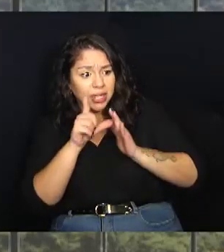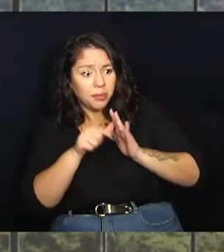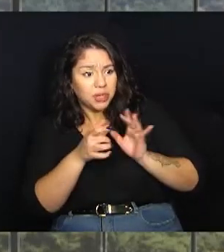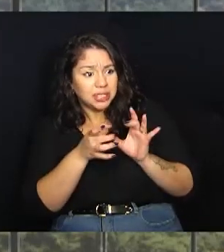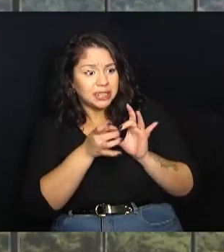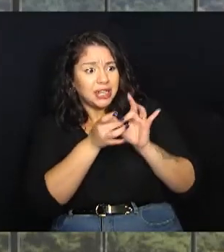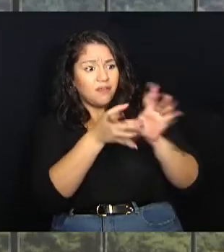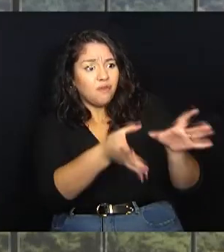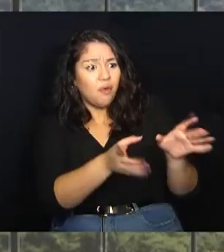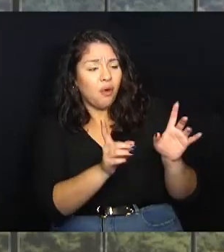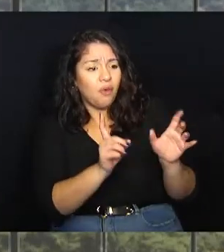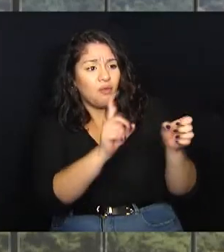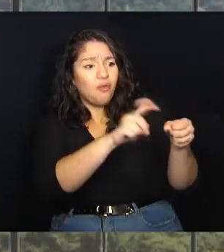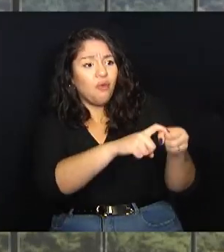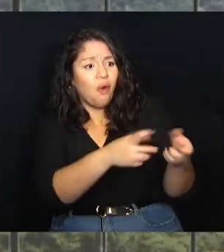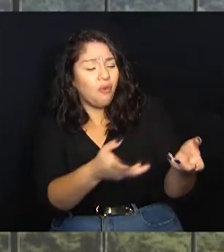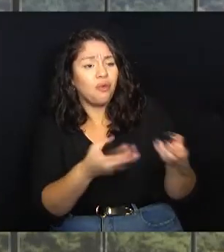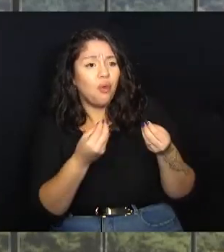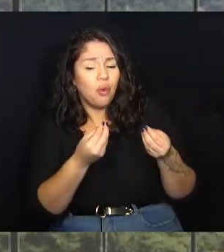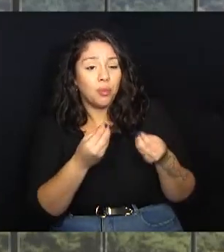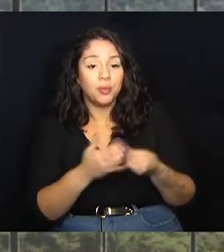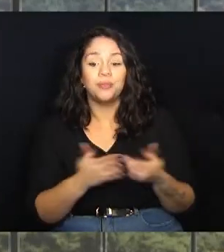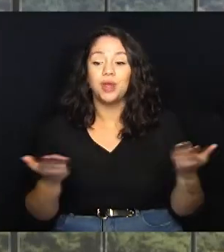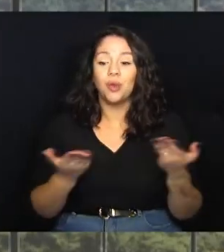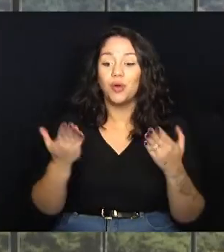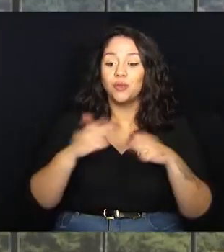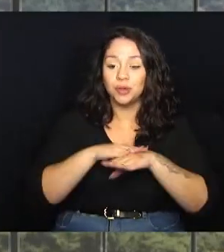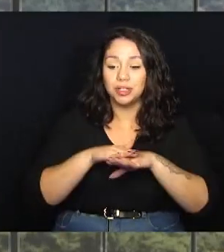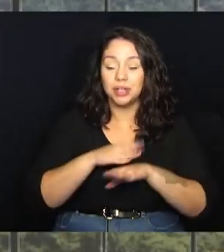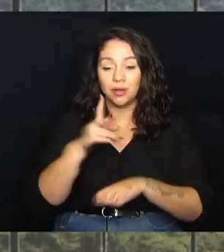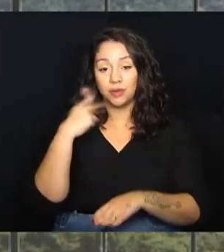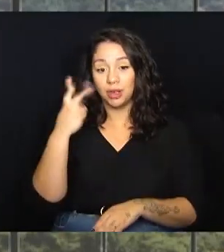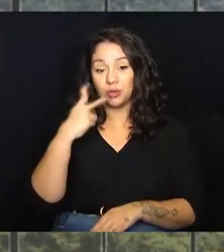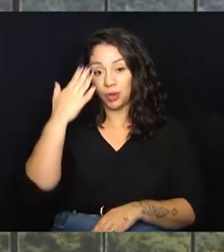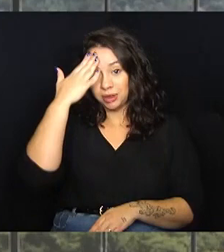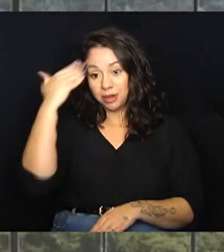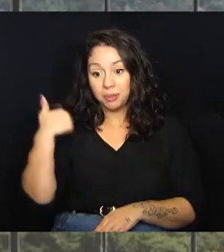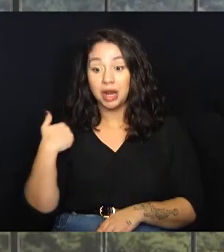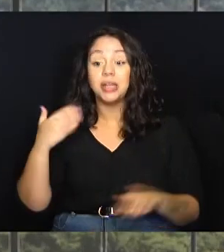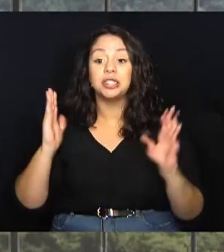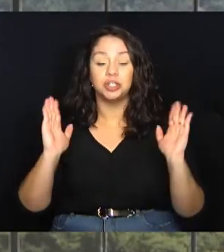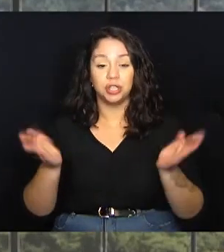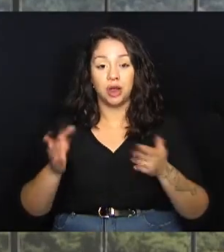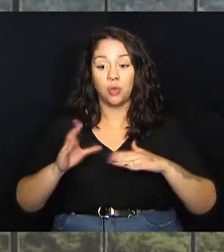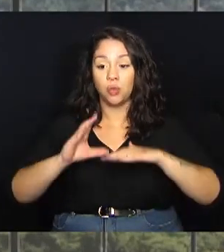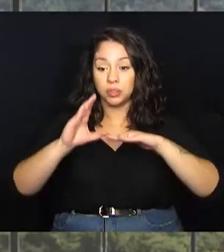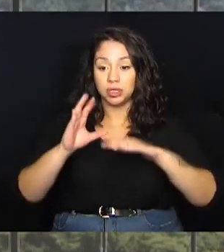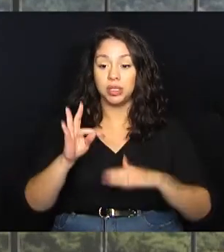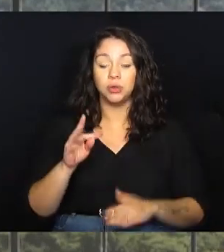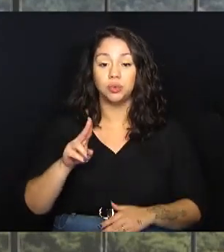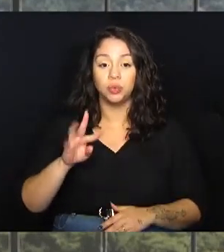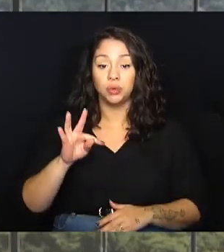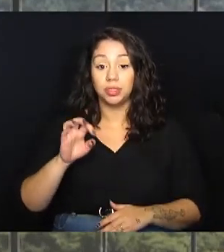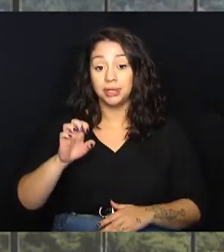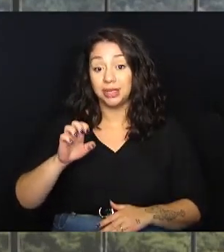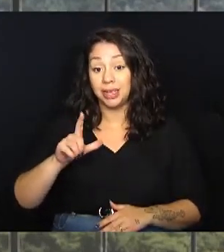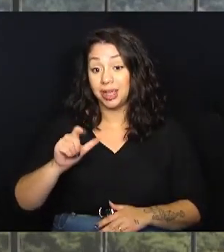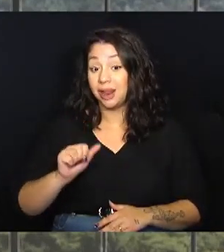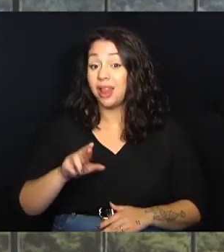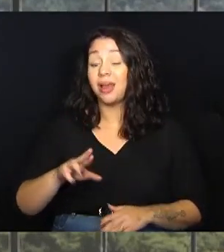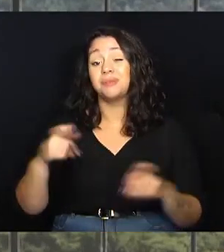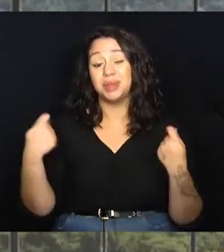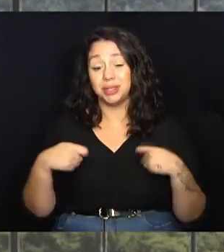isso? Agora a gente vai falar com a vereadora Débora Palermo, ela que já foi conselheira tutelar, com certeza já teve que lidar muitas vezes